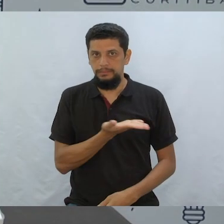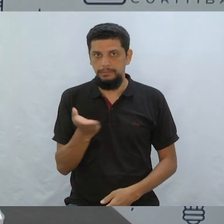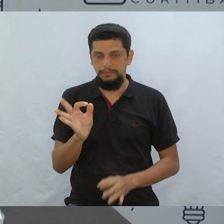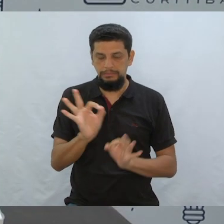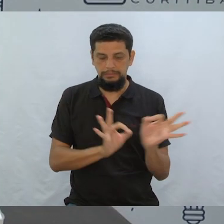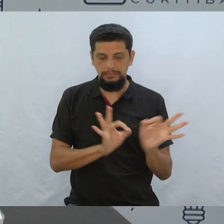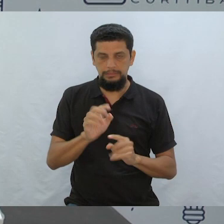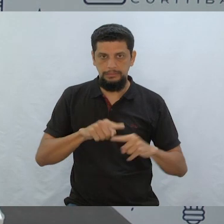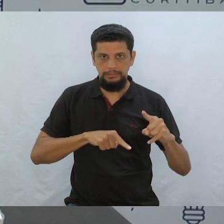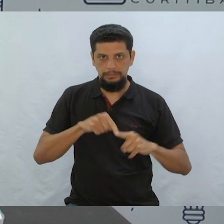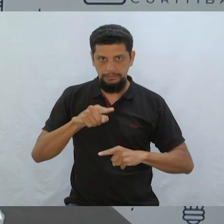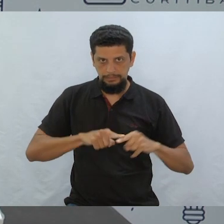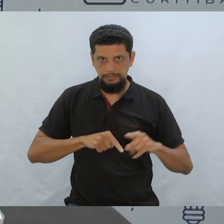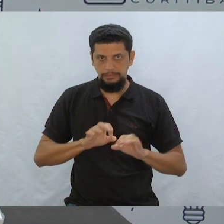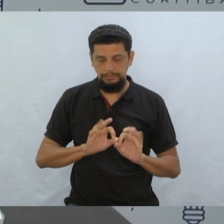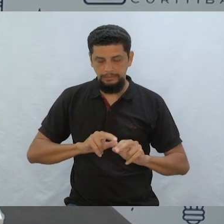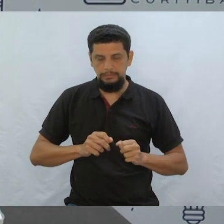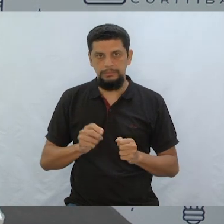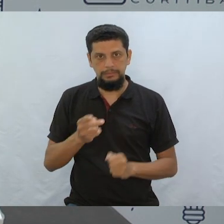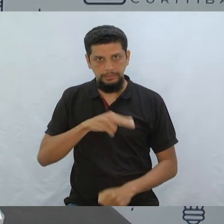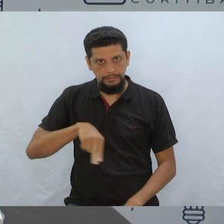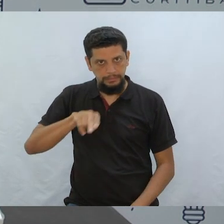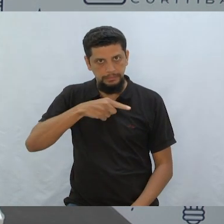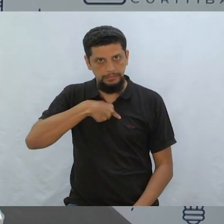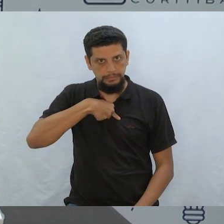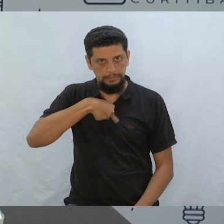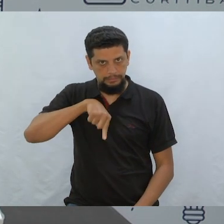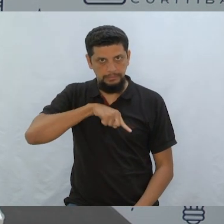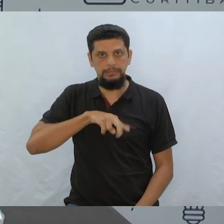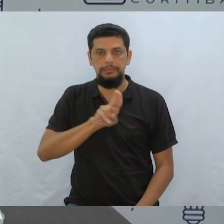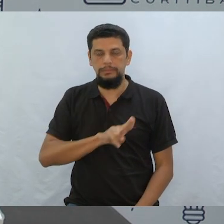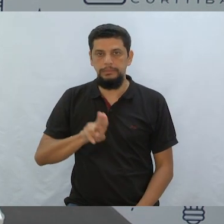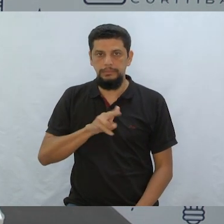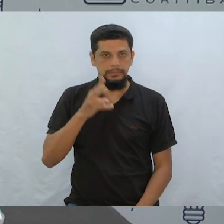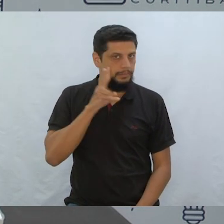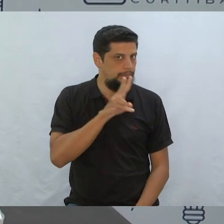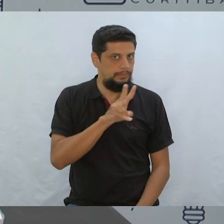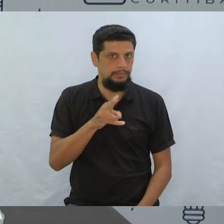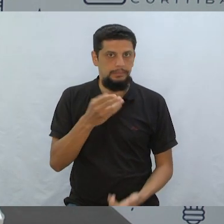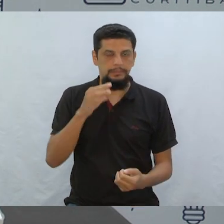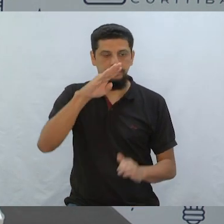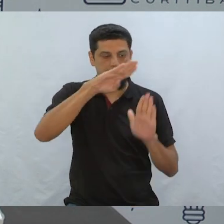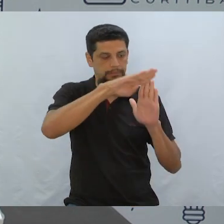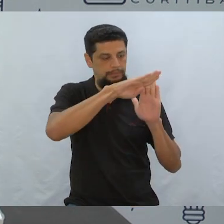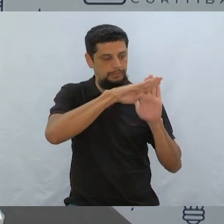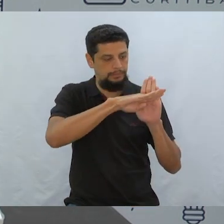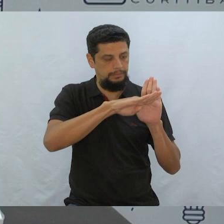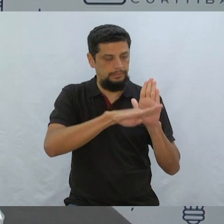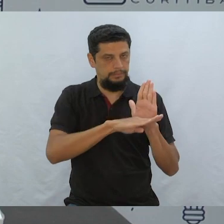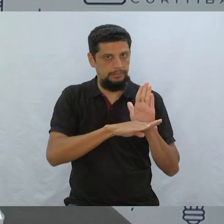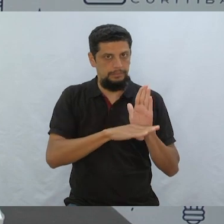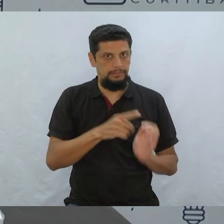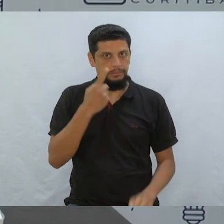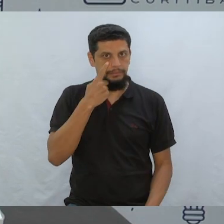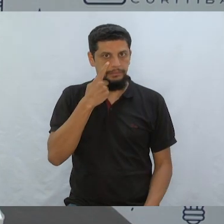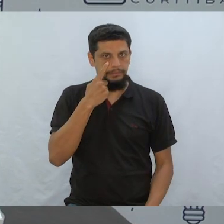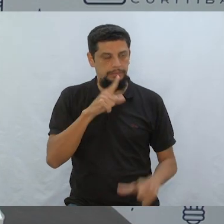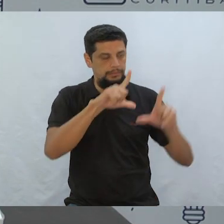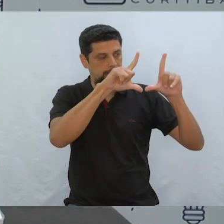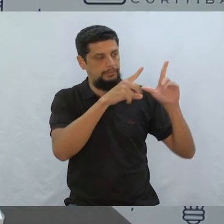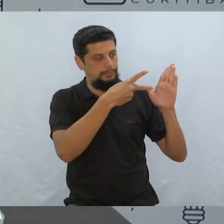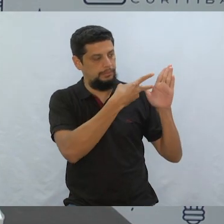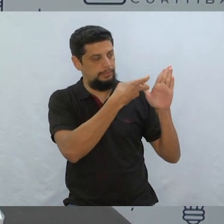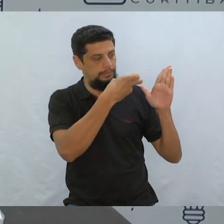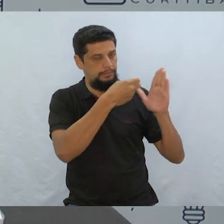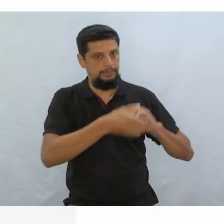Agora que vocês já separaram todos os materiais que nós vamos utilizar, vamos olhar agora a nossa rotina. Acompanhe lá na